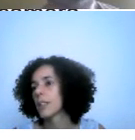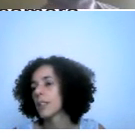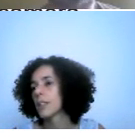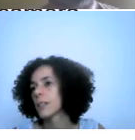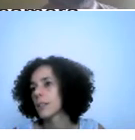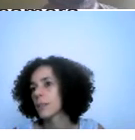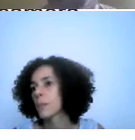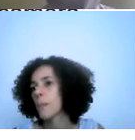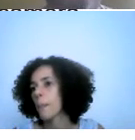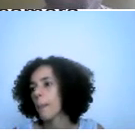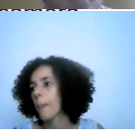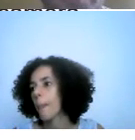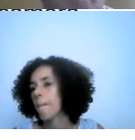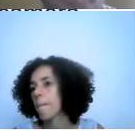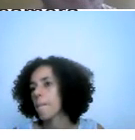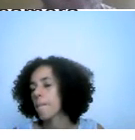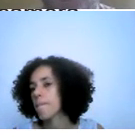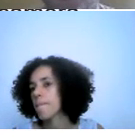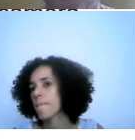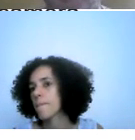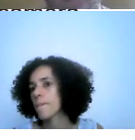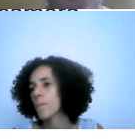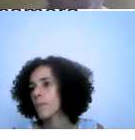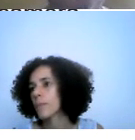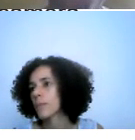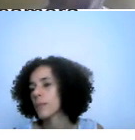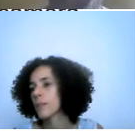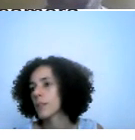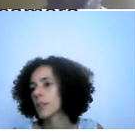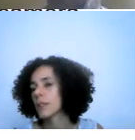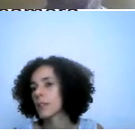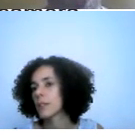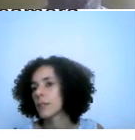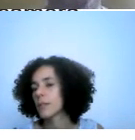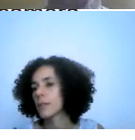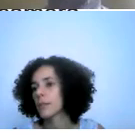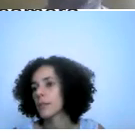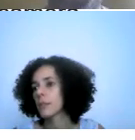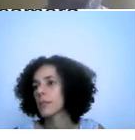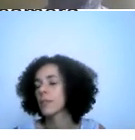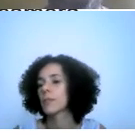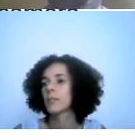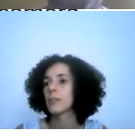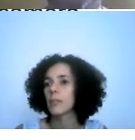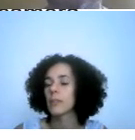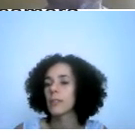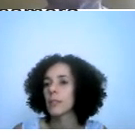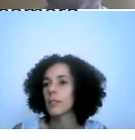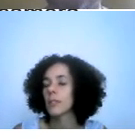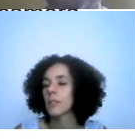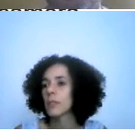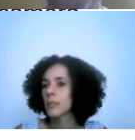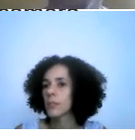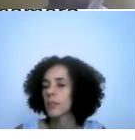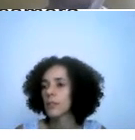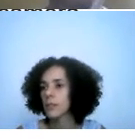Esse trabalho aqui é voltado apenas para o Nordeste, né? Então ele fez um levantamento sobre as espécies exóticas